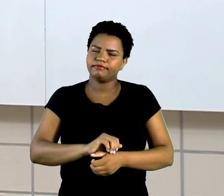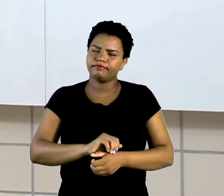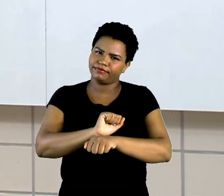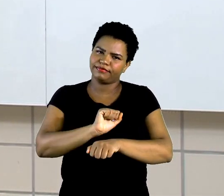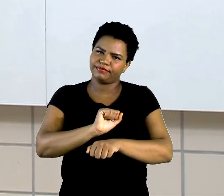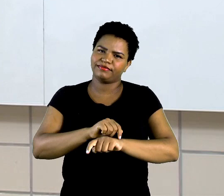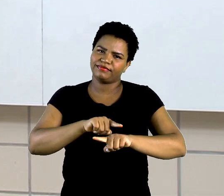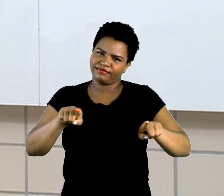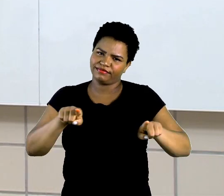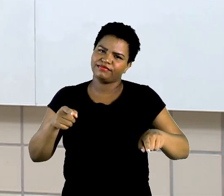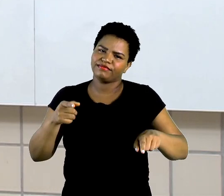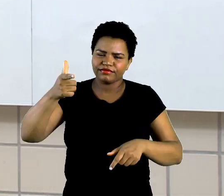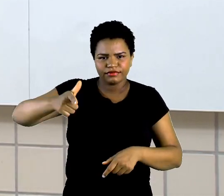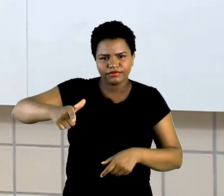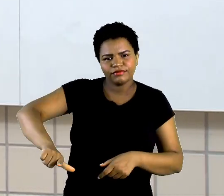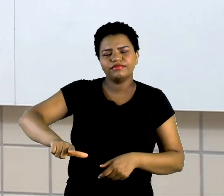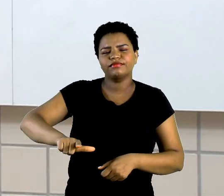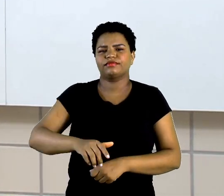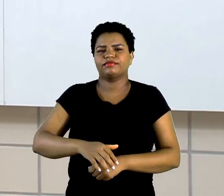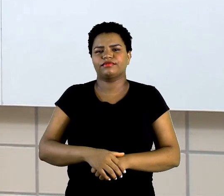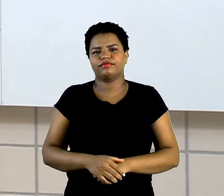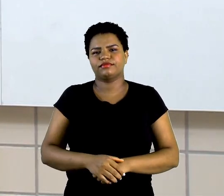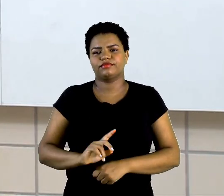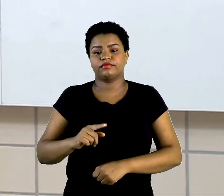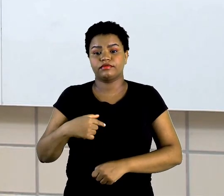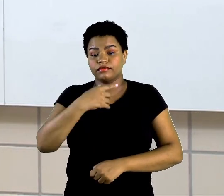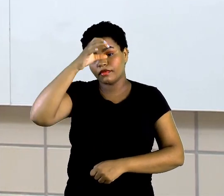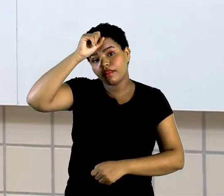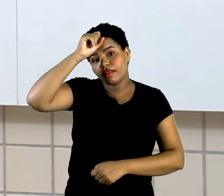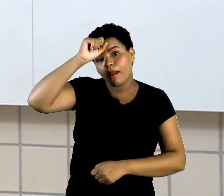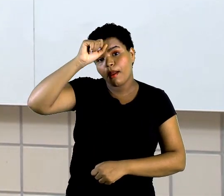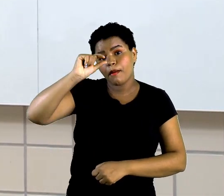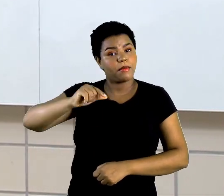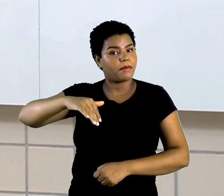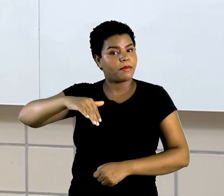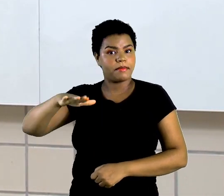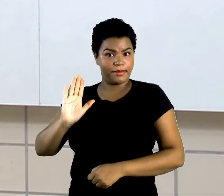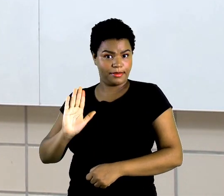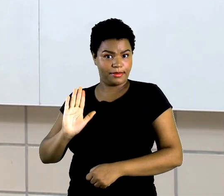aqui novamente para nós estarmos aprendendo um pouco mais.